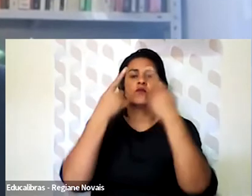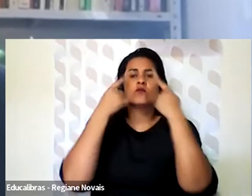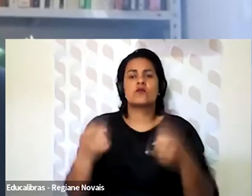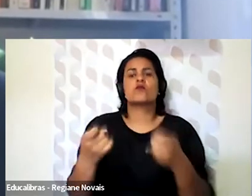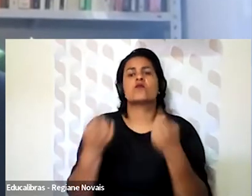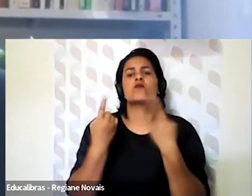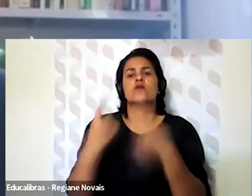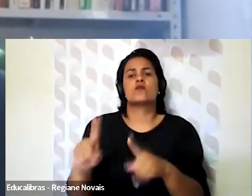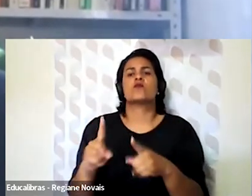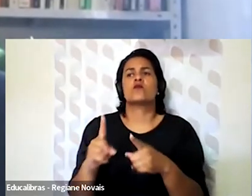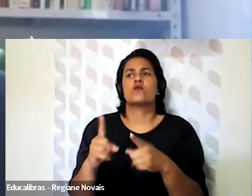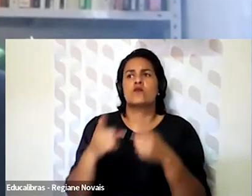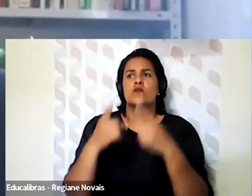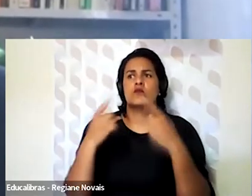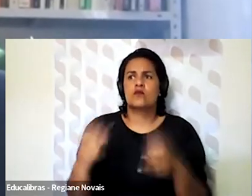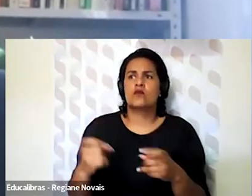de difamação,